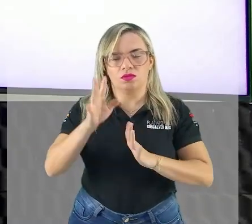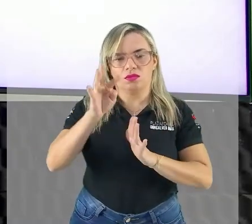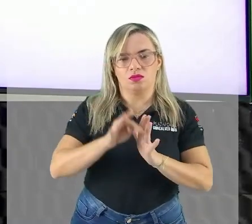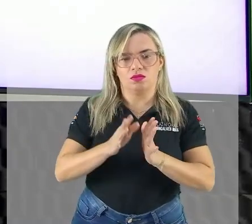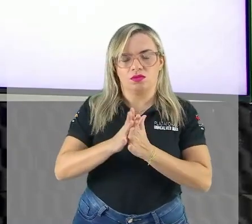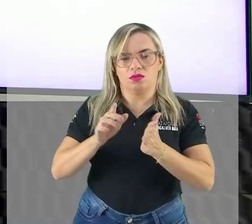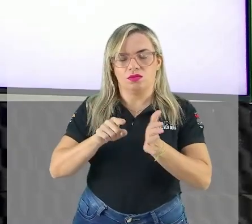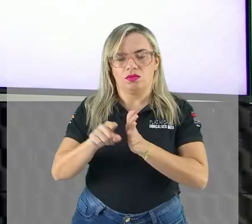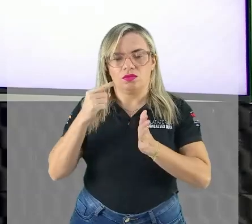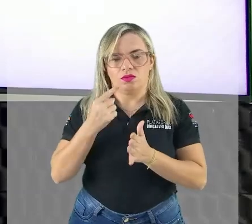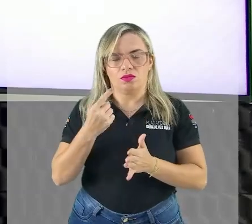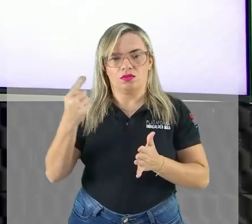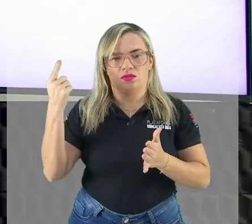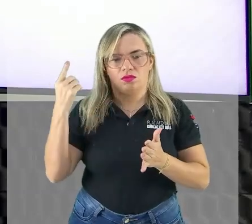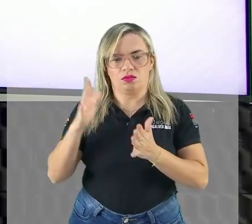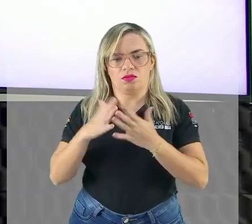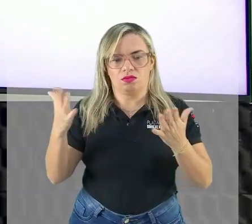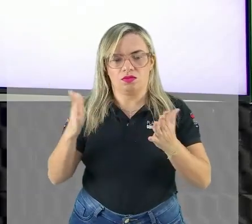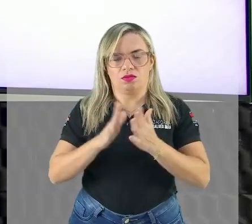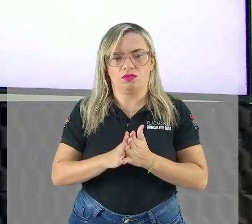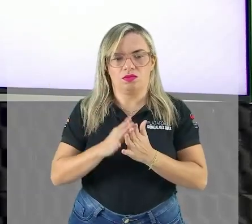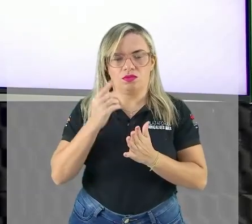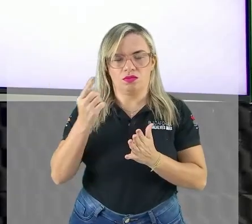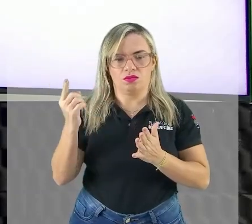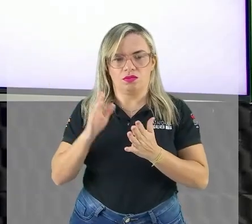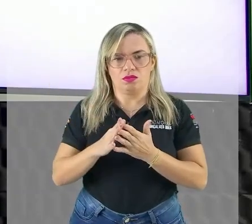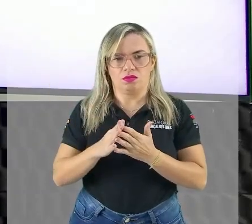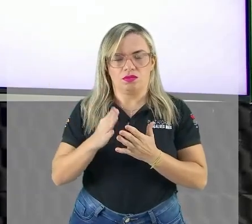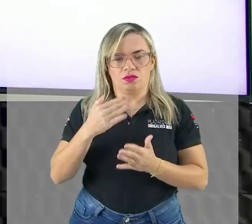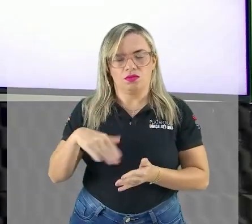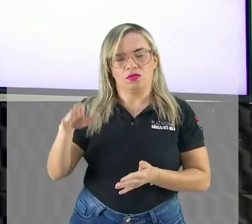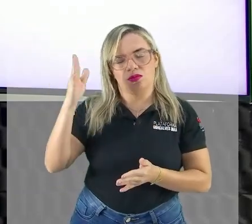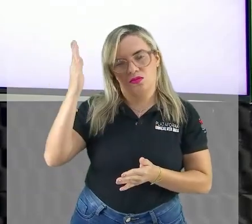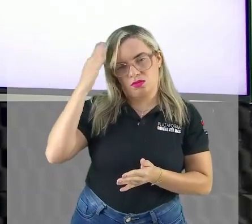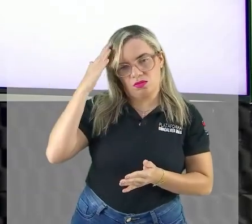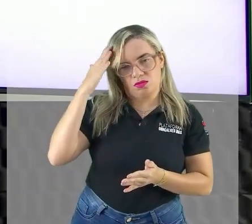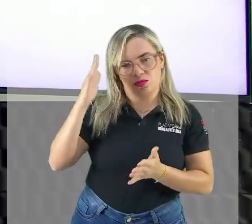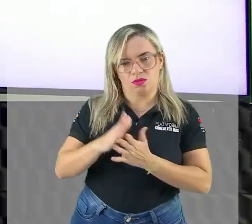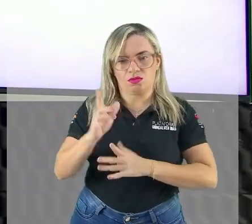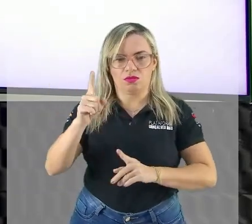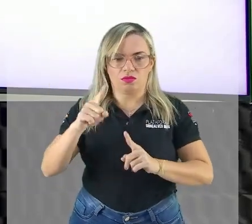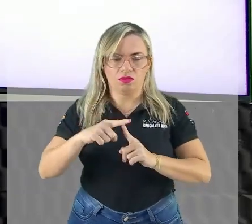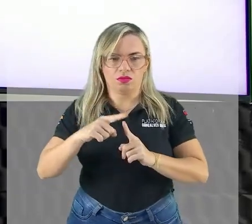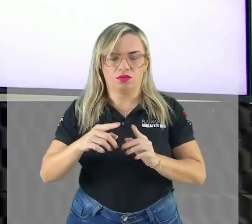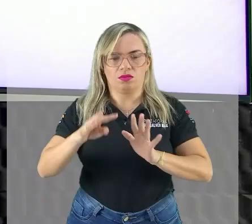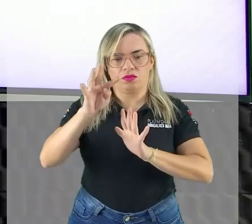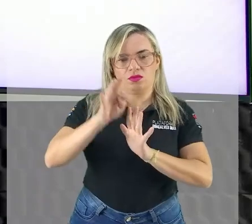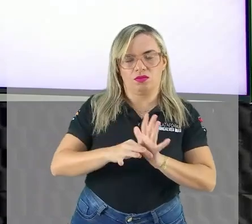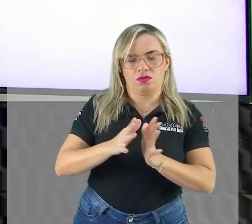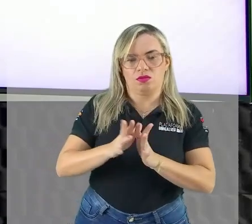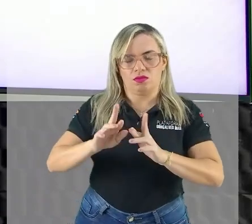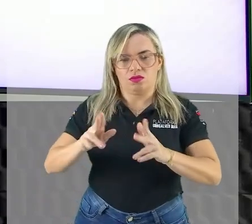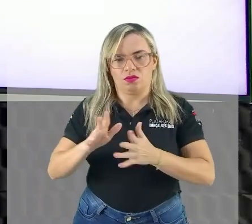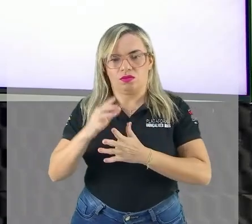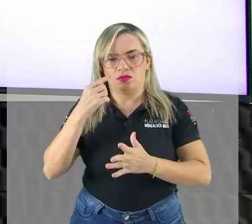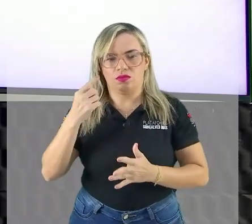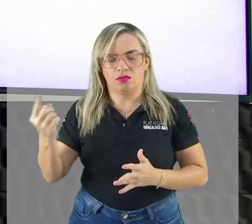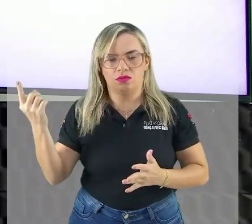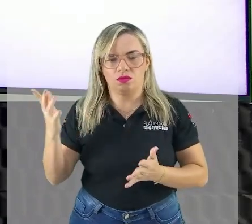na questão, né? Então, tanto essas questões, mesmo sendo de tipos de texto diferentes, aqui no caso,